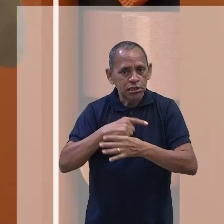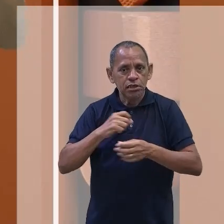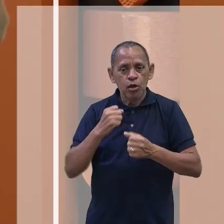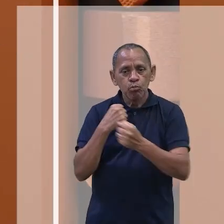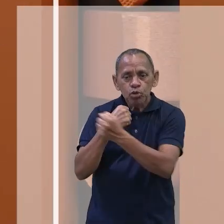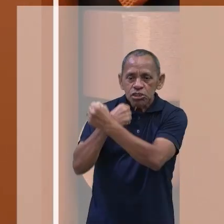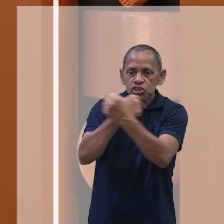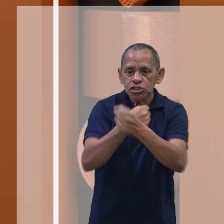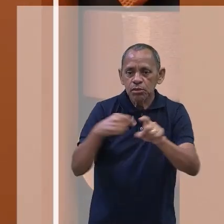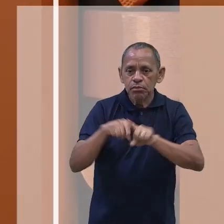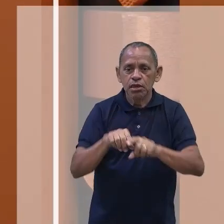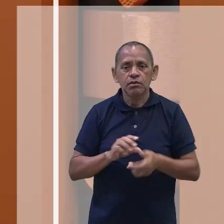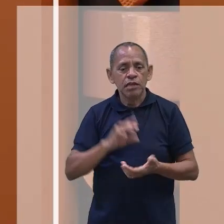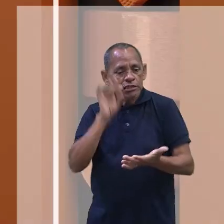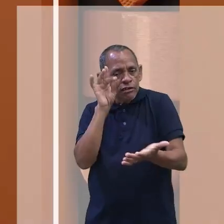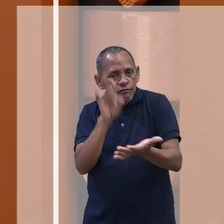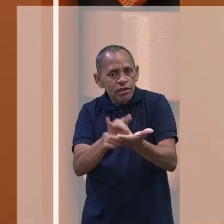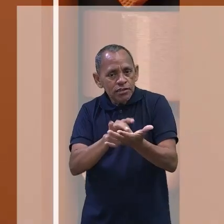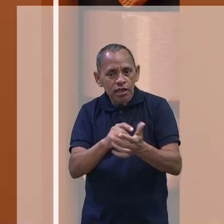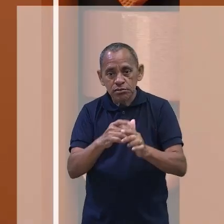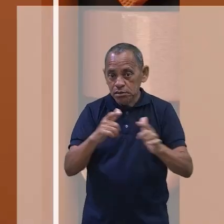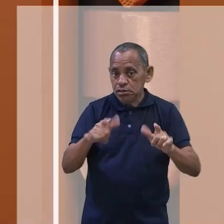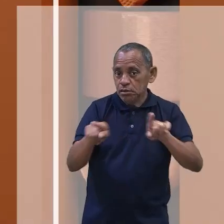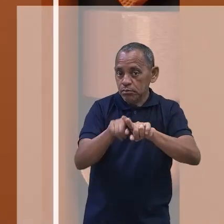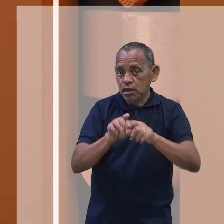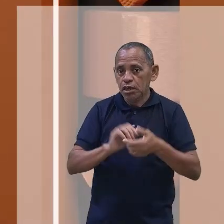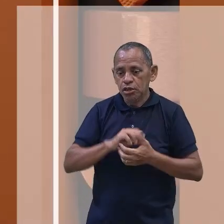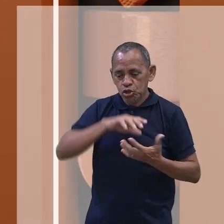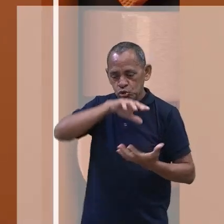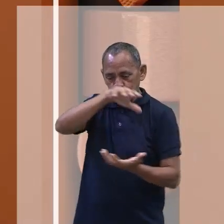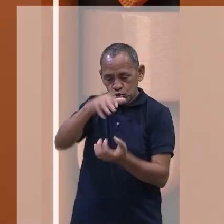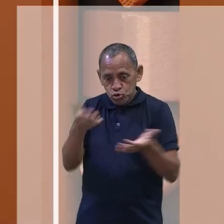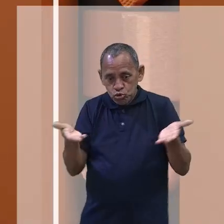grande mensagem de Parmênides para o